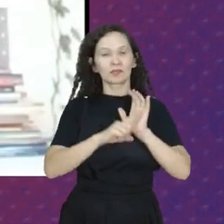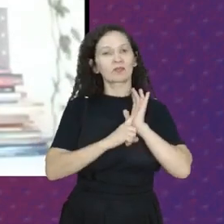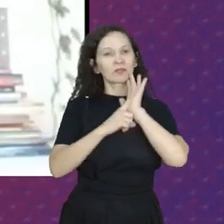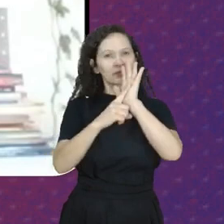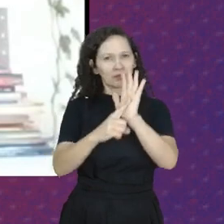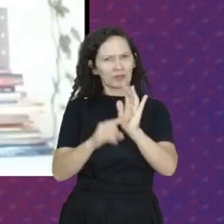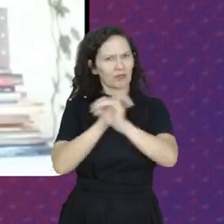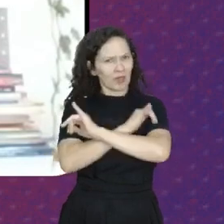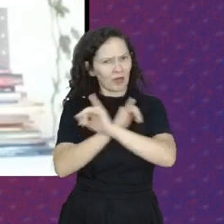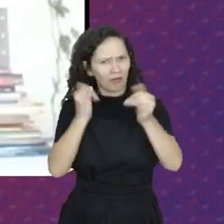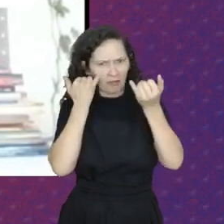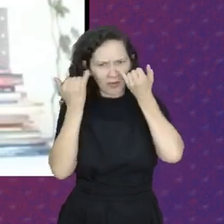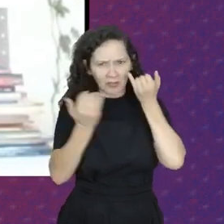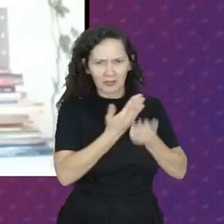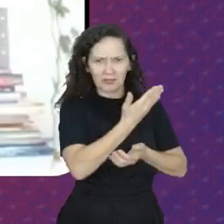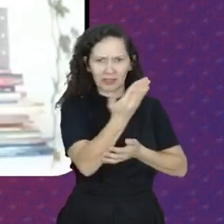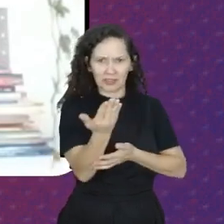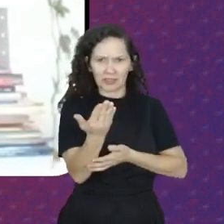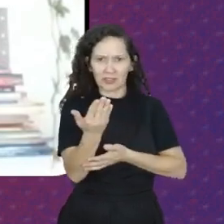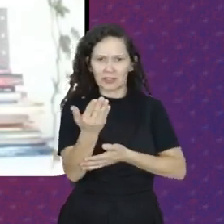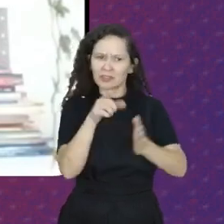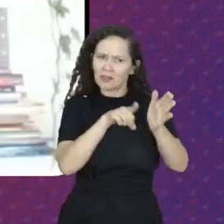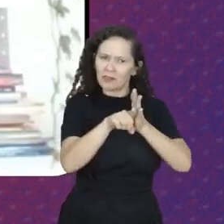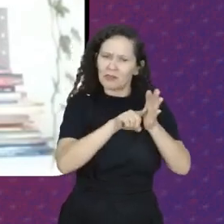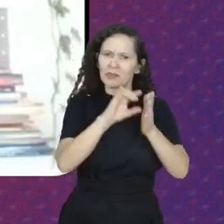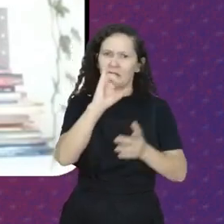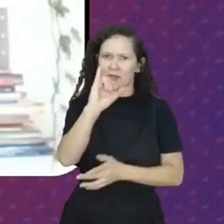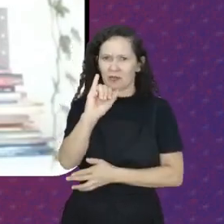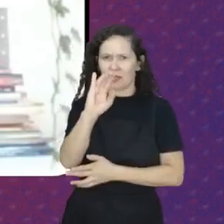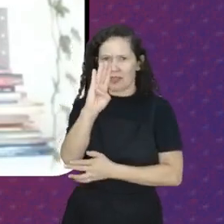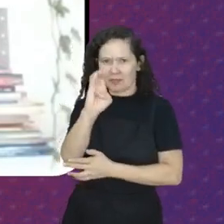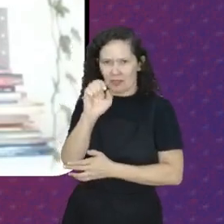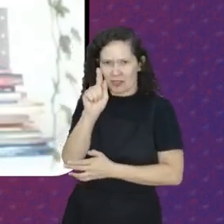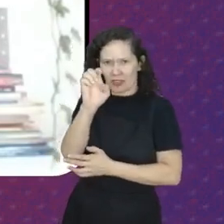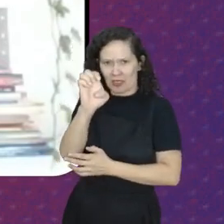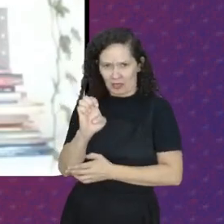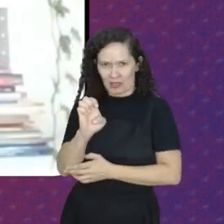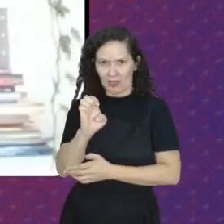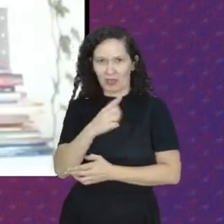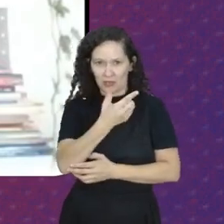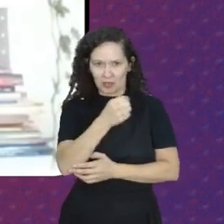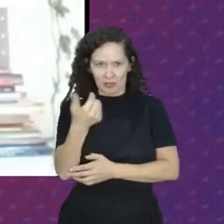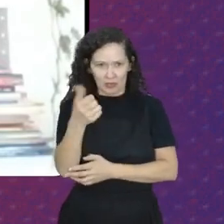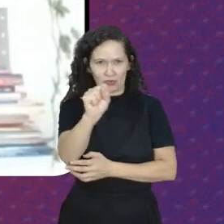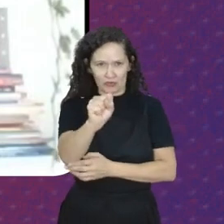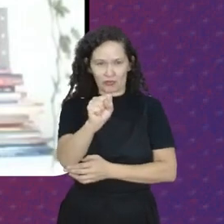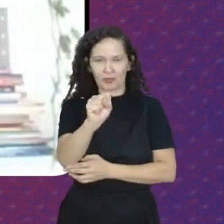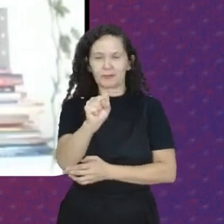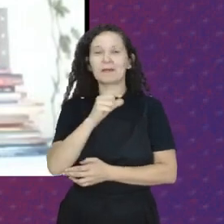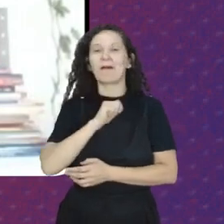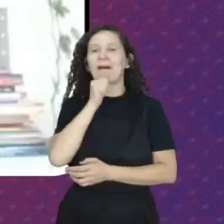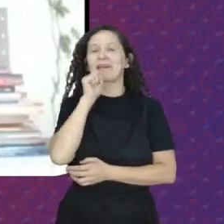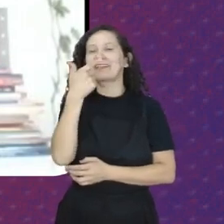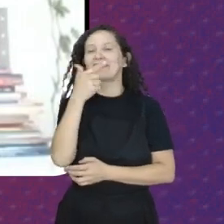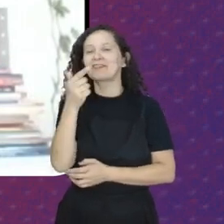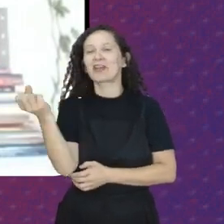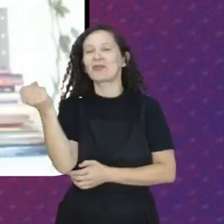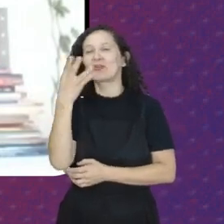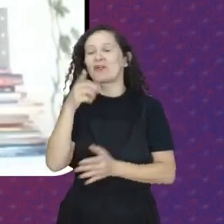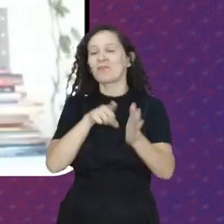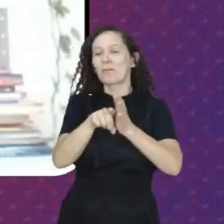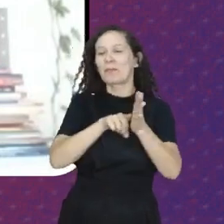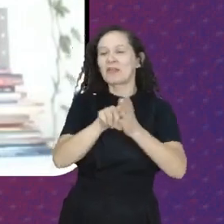mostrar, informar para vocês que, segundo os dados do IBGE, da PNAD de 2018, nós não temos ainda os dados do